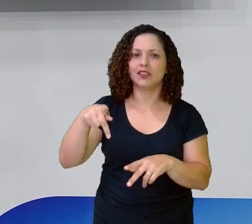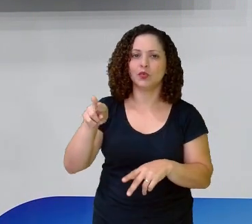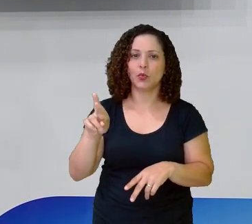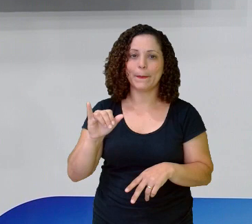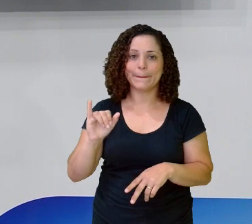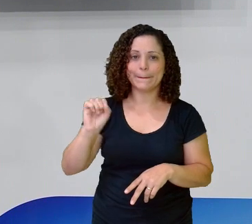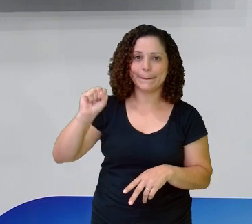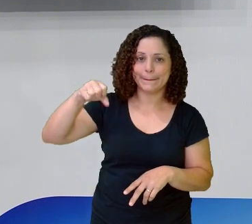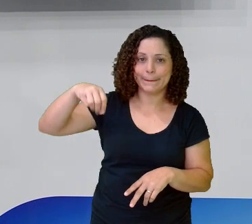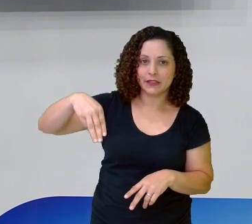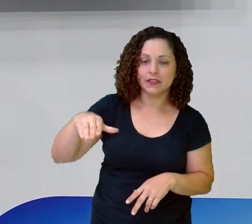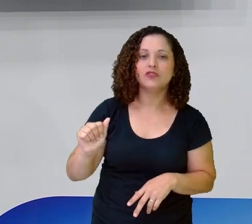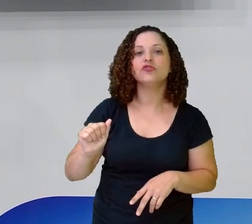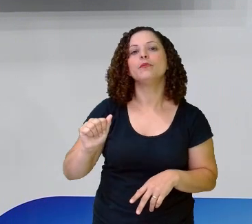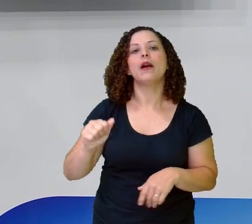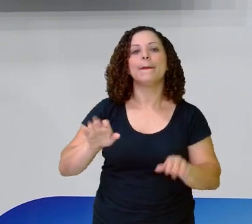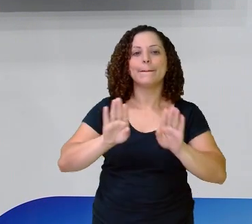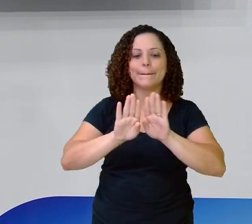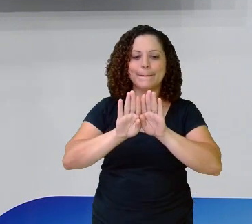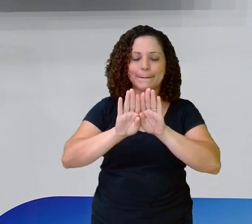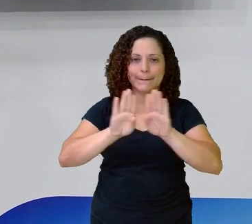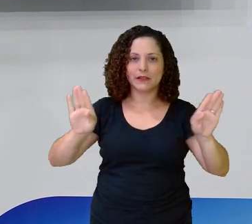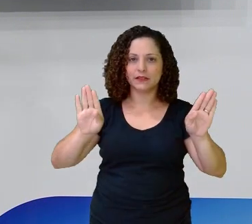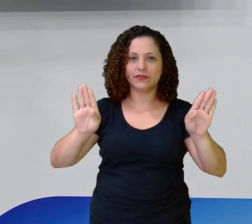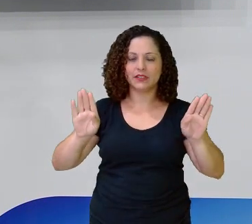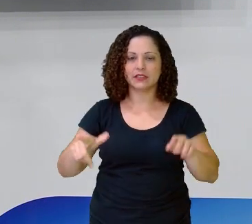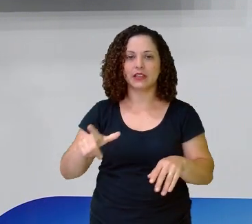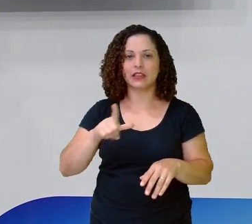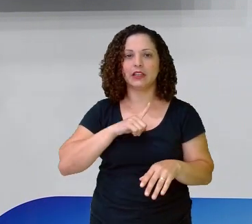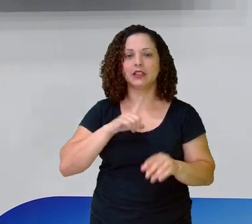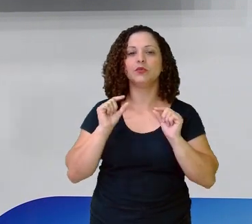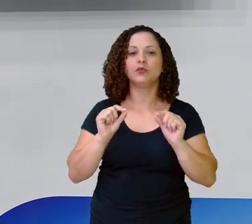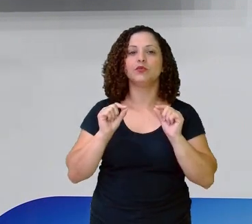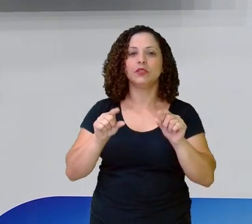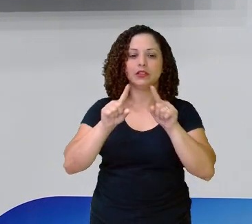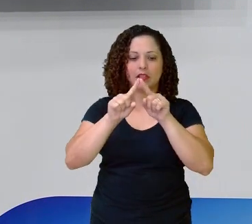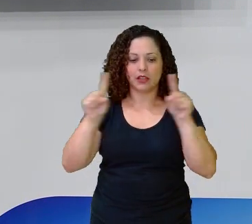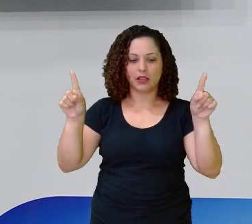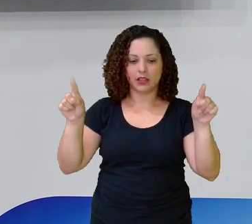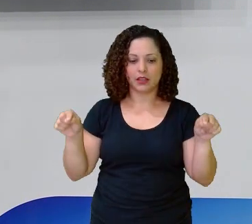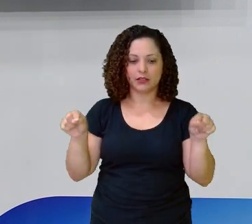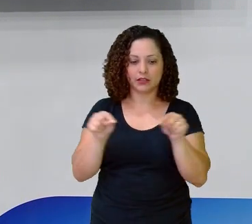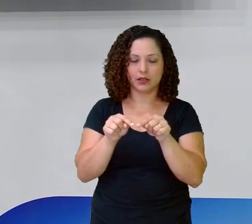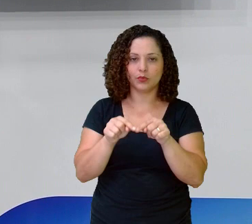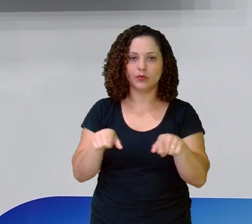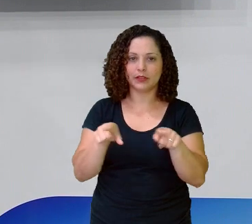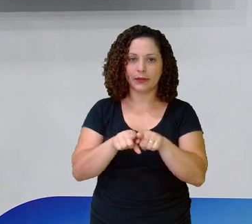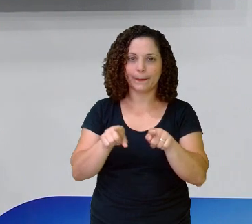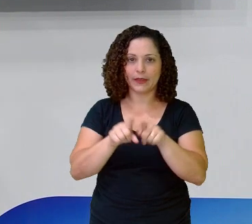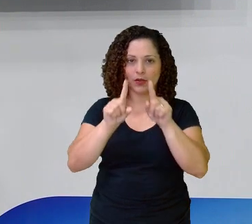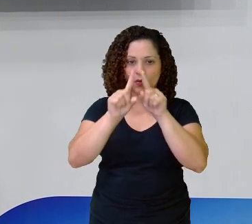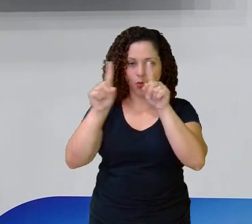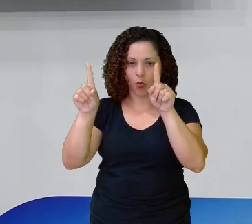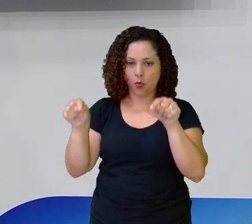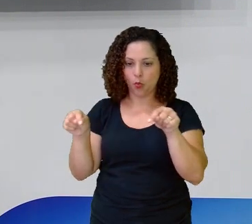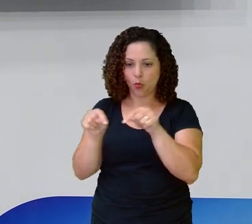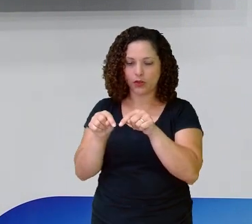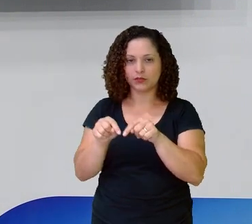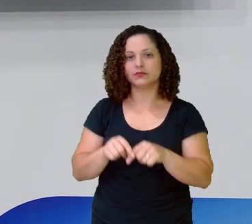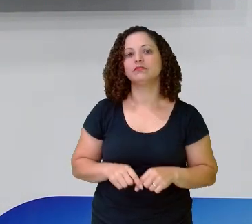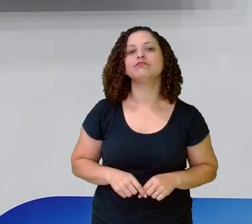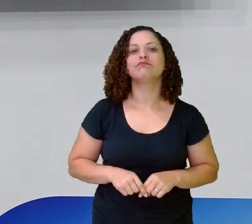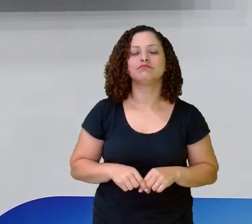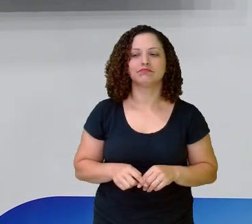que se eu fizer a planificação aqui, eu vou ter faces retangulares e vou ter faces quadradas, como é o caso